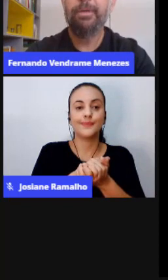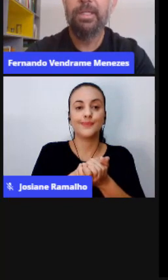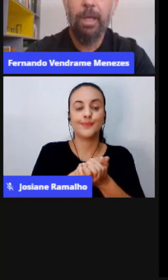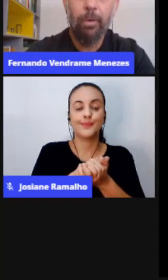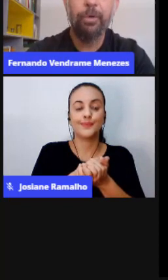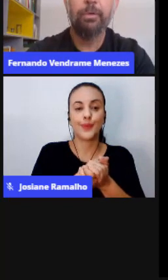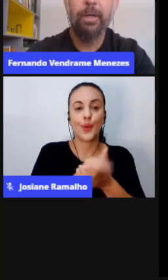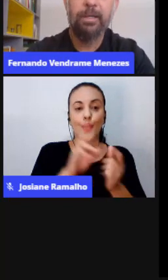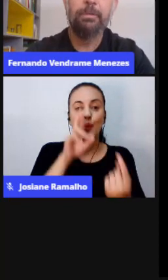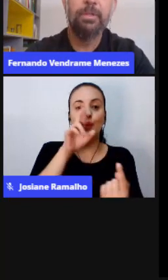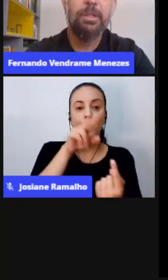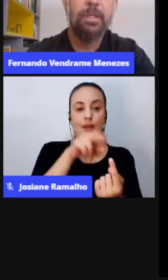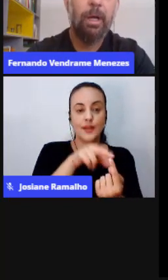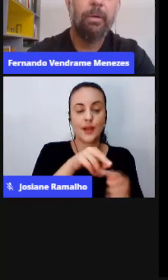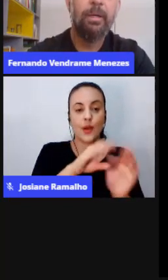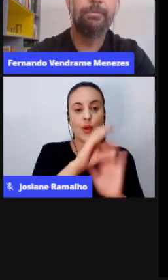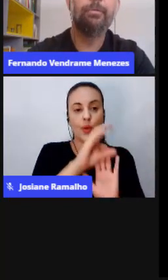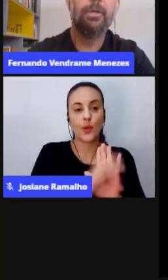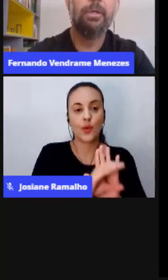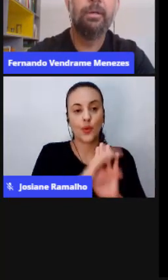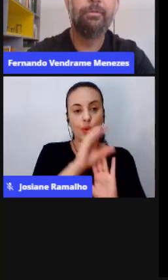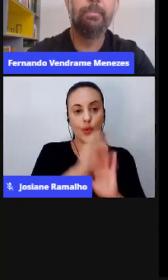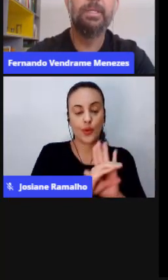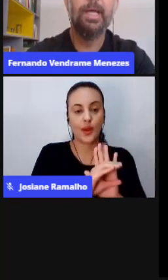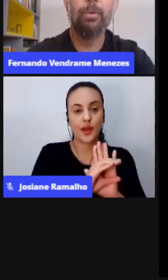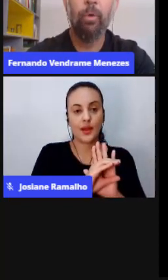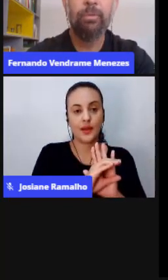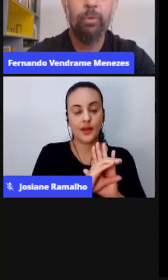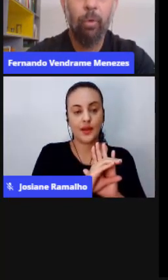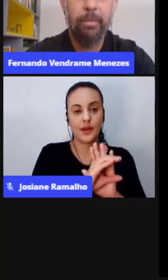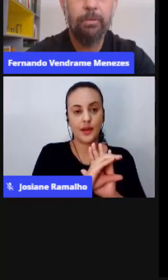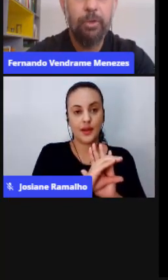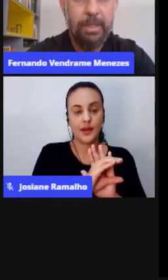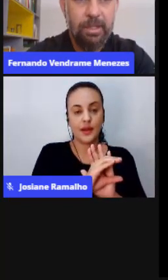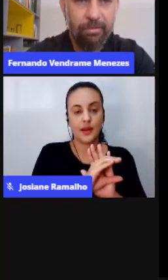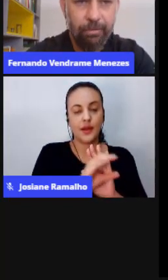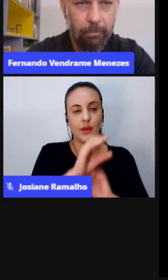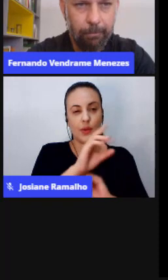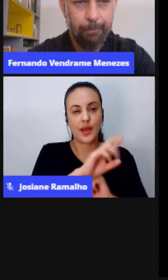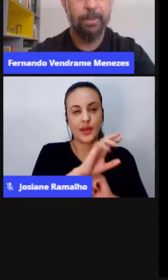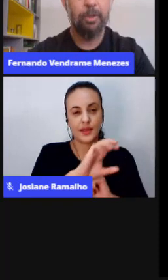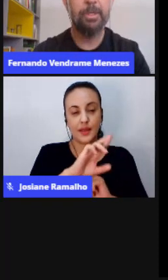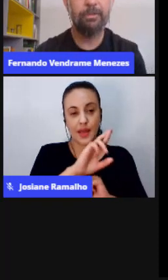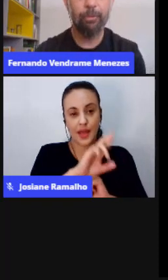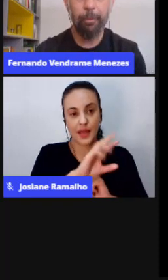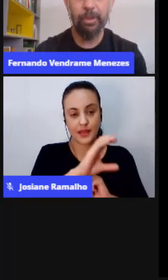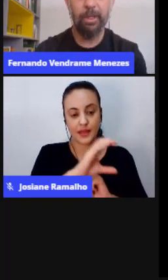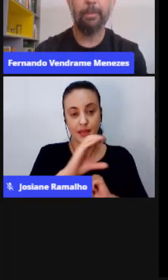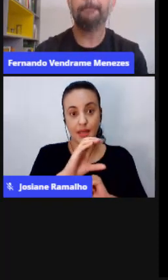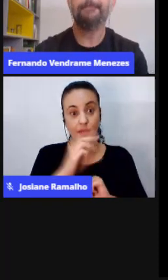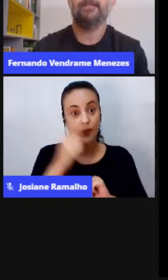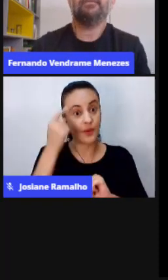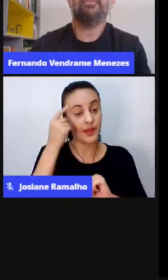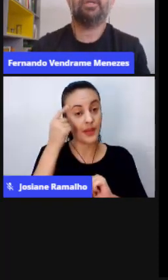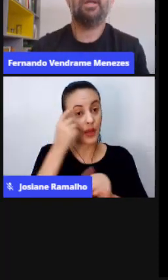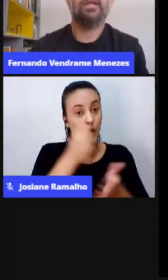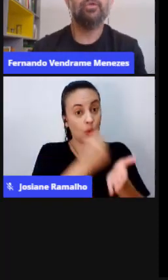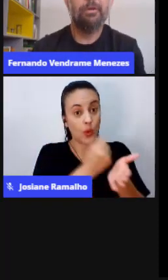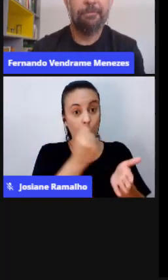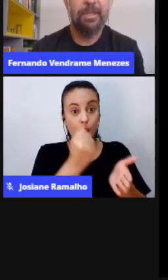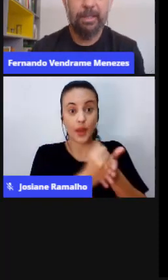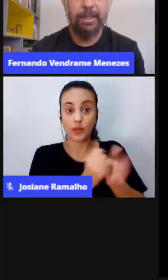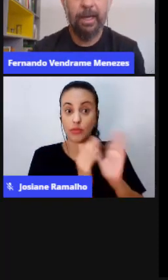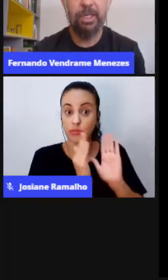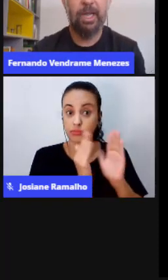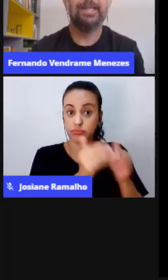o referencial curricular circunstancial, ele foi pensado como um documento específico. Específico por quê? Porque a